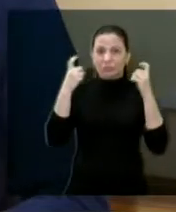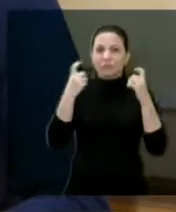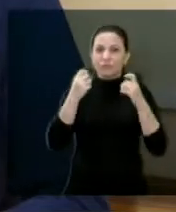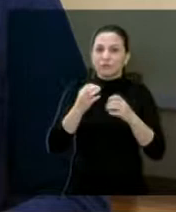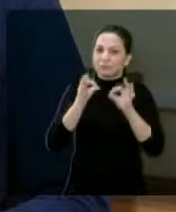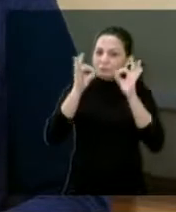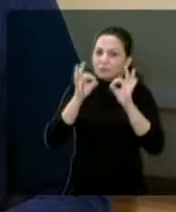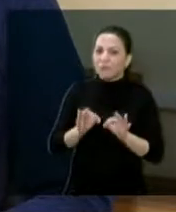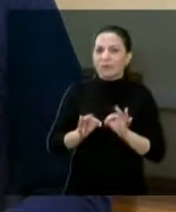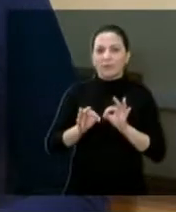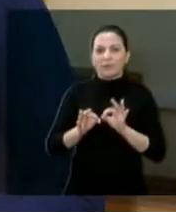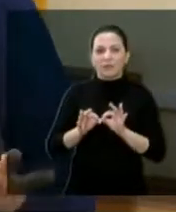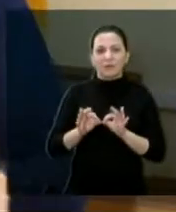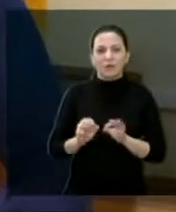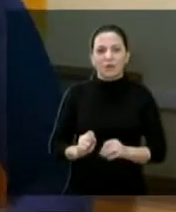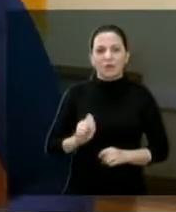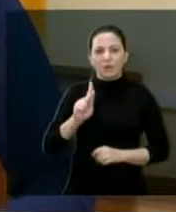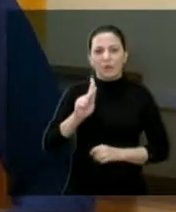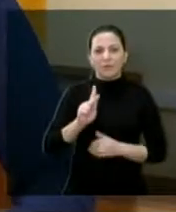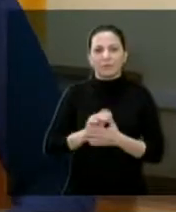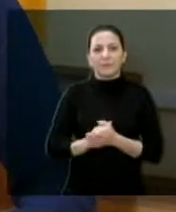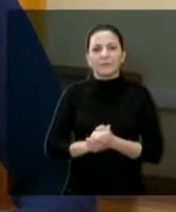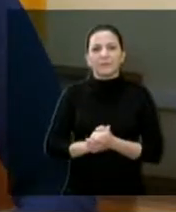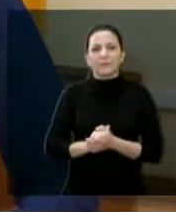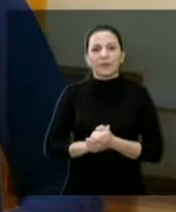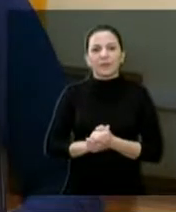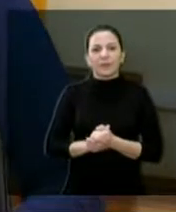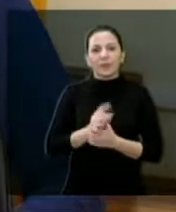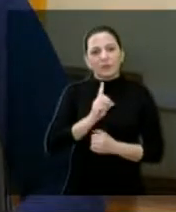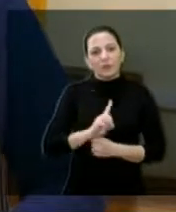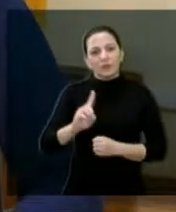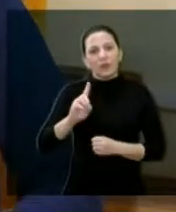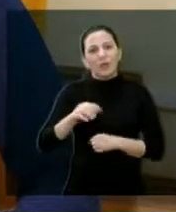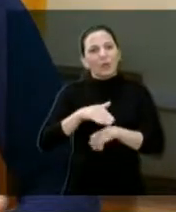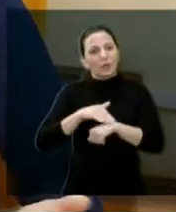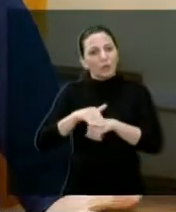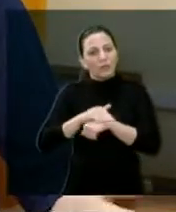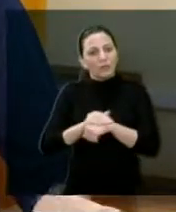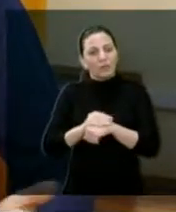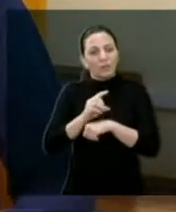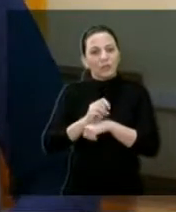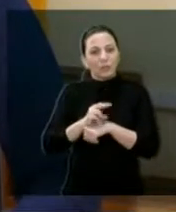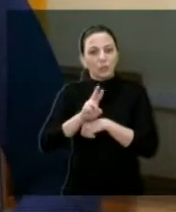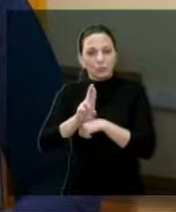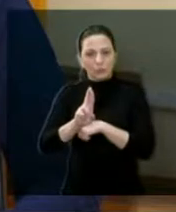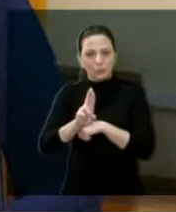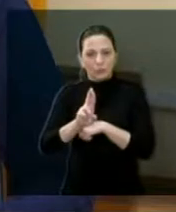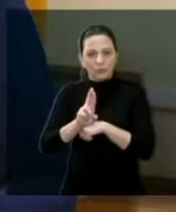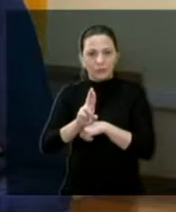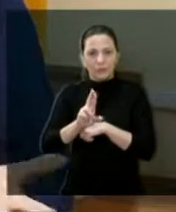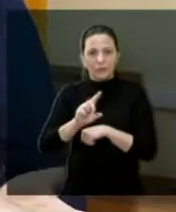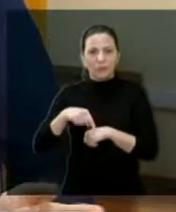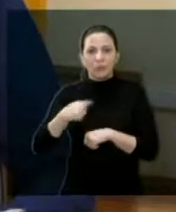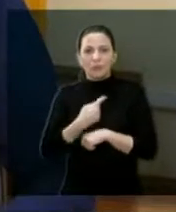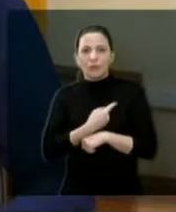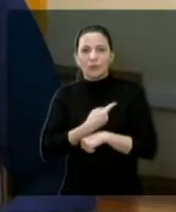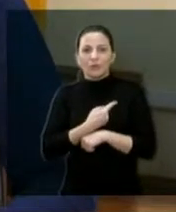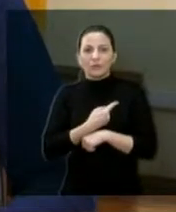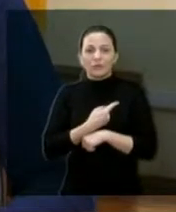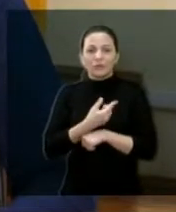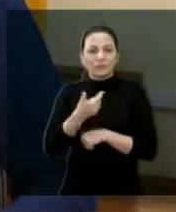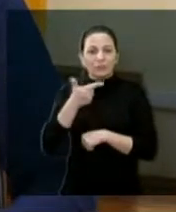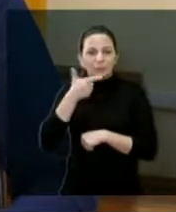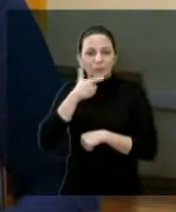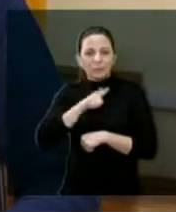os caras lá da Linotipo, lá que ficavam, foram lá conversar com ele e falaram assim, doutor, a gente não viu até agora o